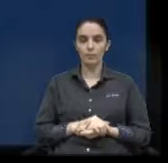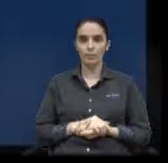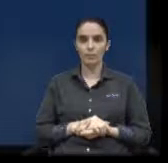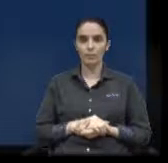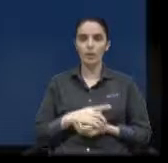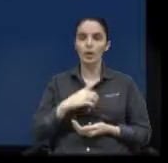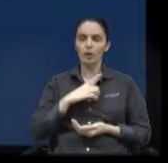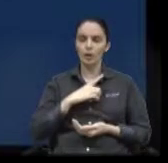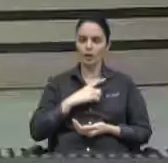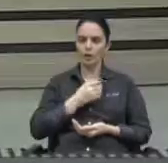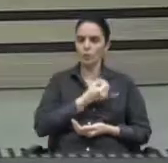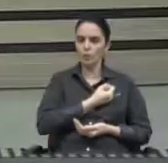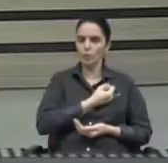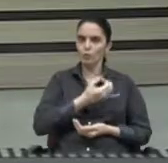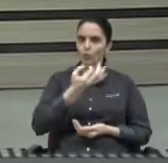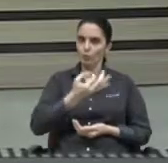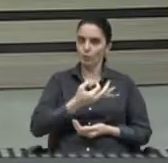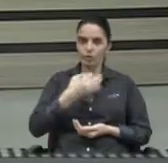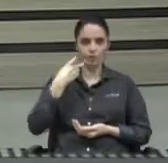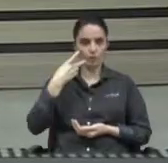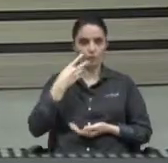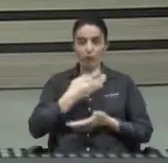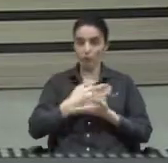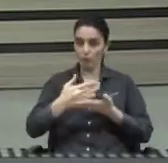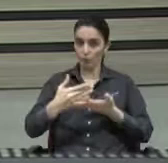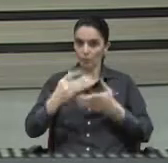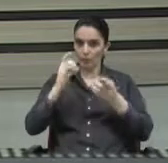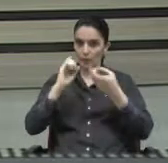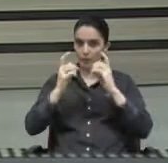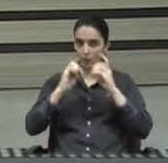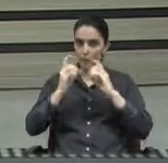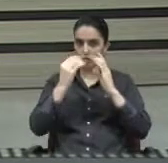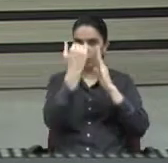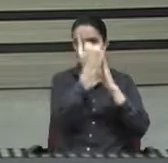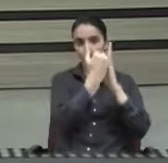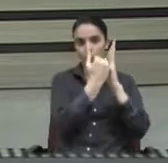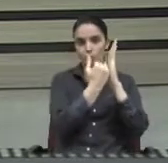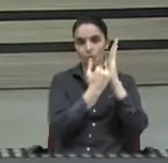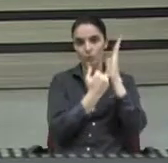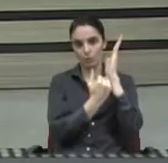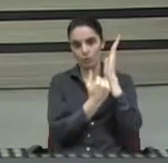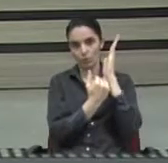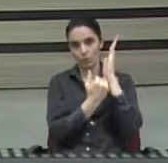Havendo o número regimental, essa presidência está por iniciada a ordem do dia.